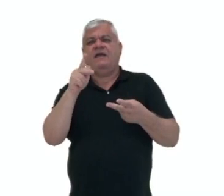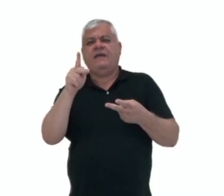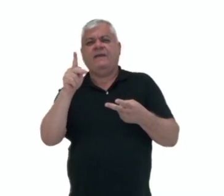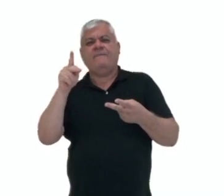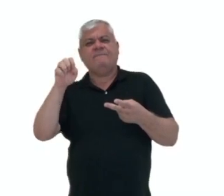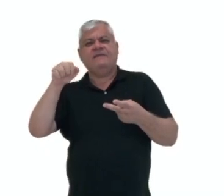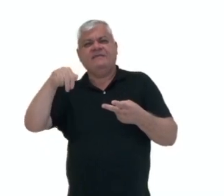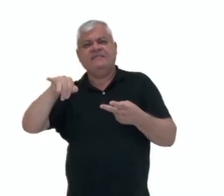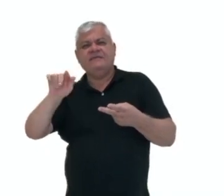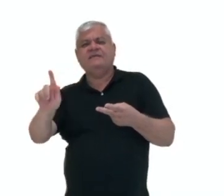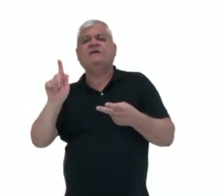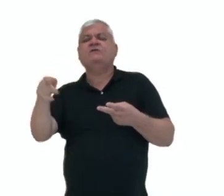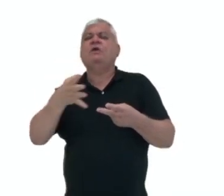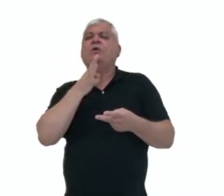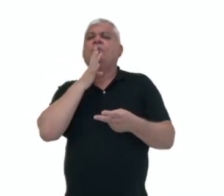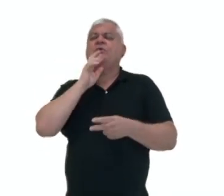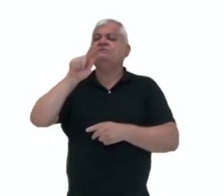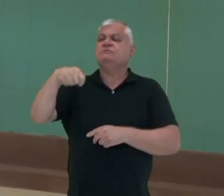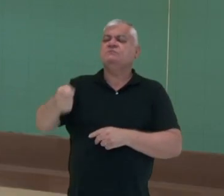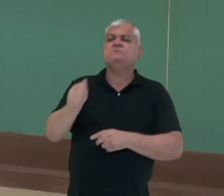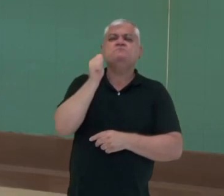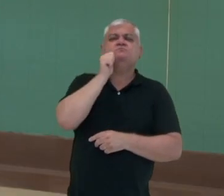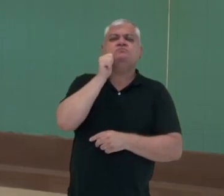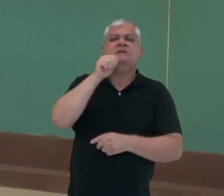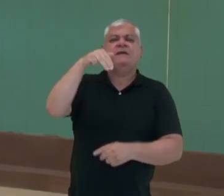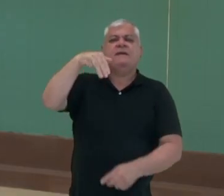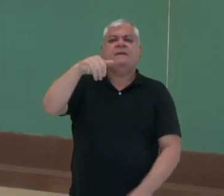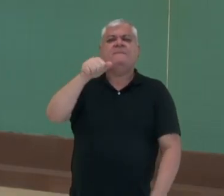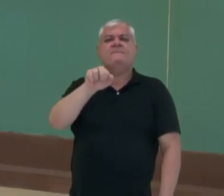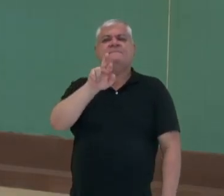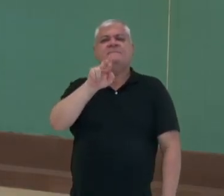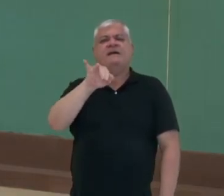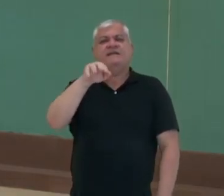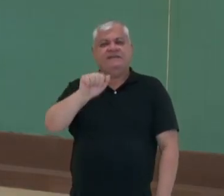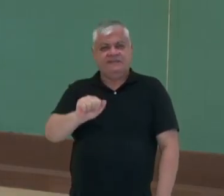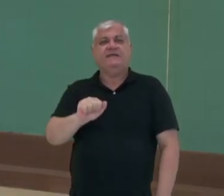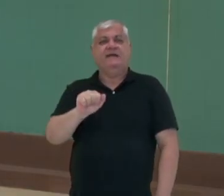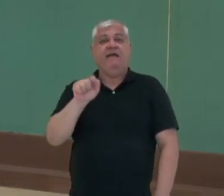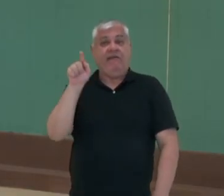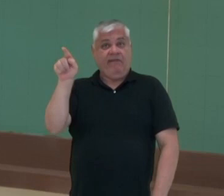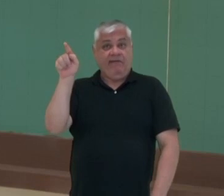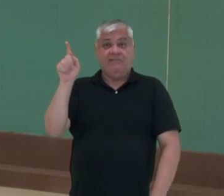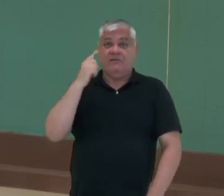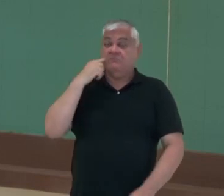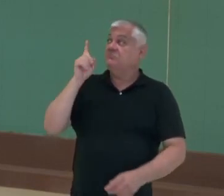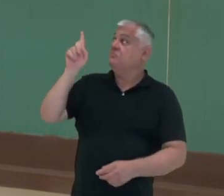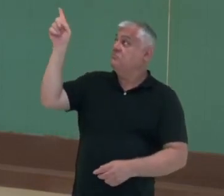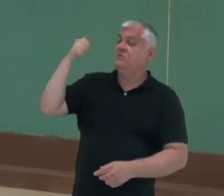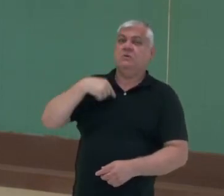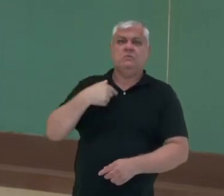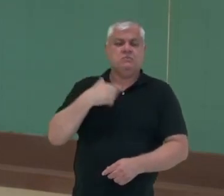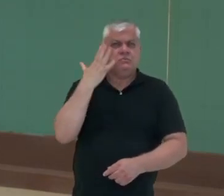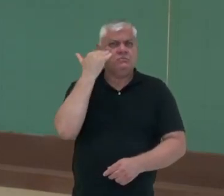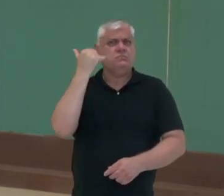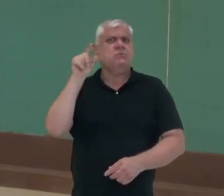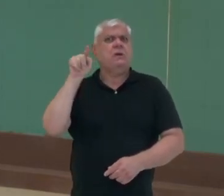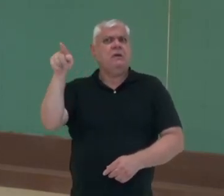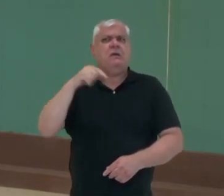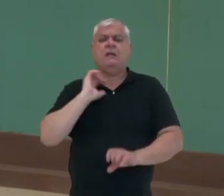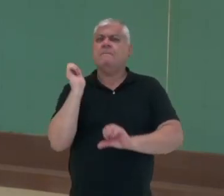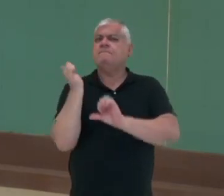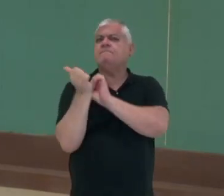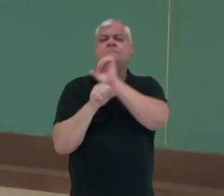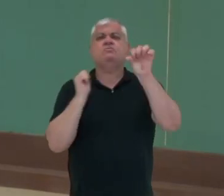conhecer um pouquinho mais da obra de Marina Abramović. Só lembrando vocês que Marina Abramović foi uma pessoa emblemática, que ela transformou a questão